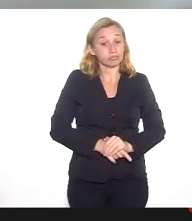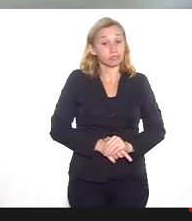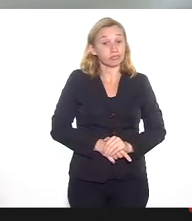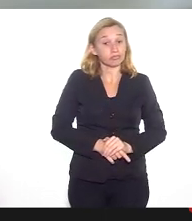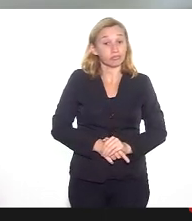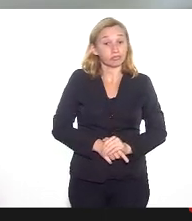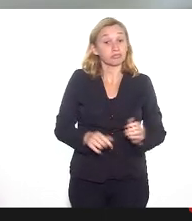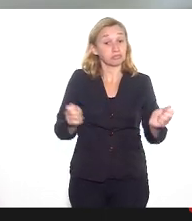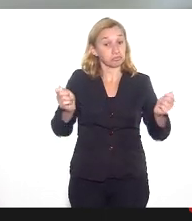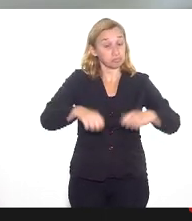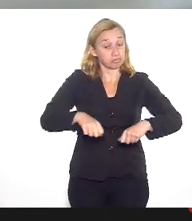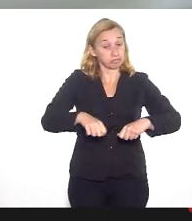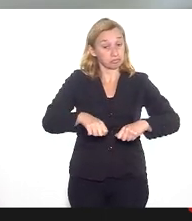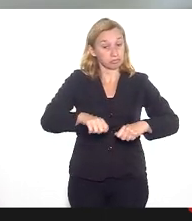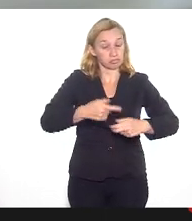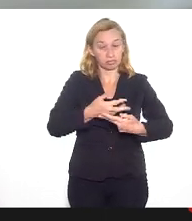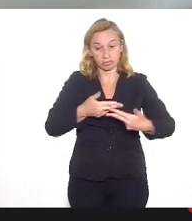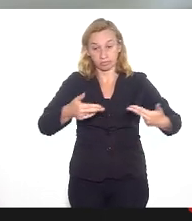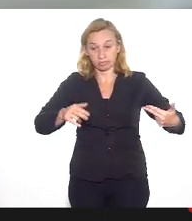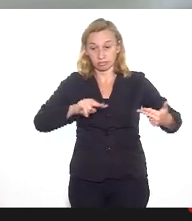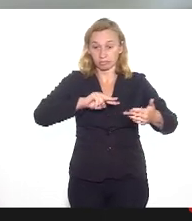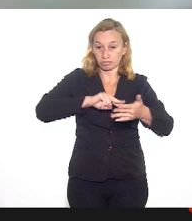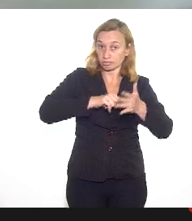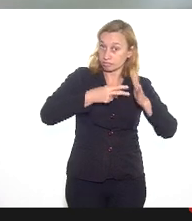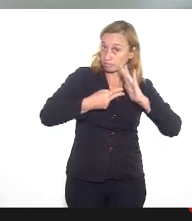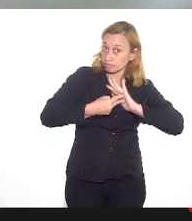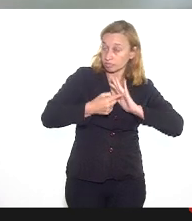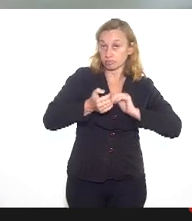possibilita grandes interpretações.